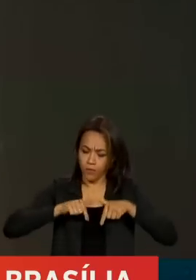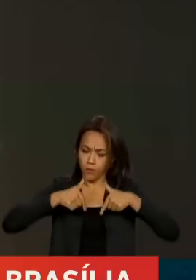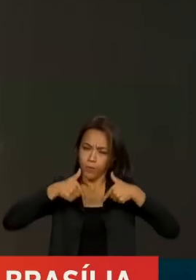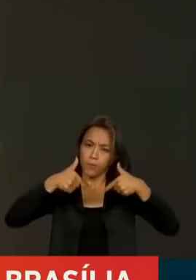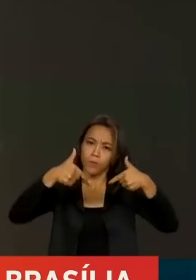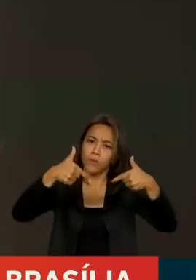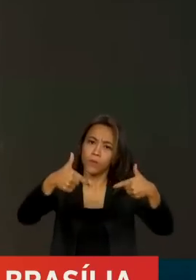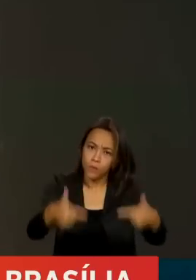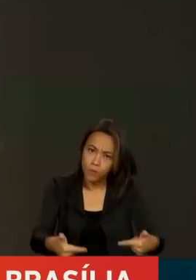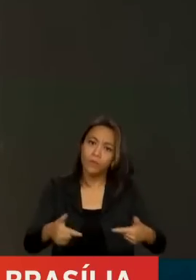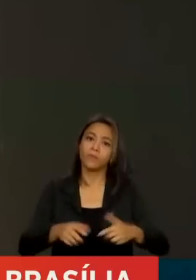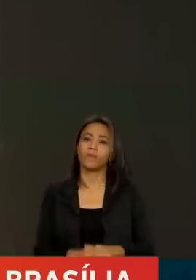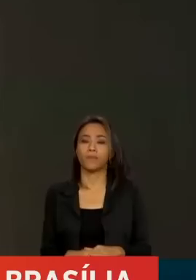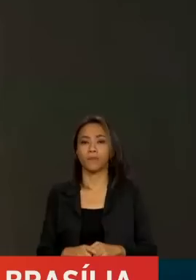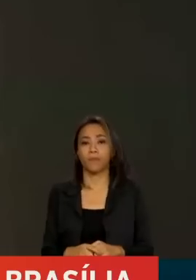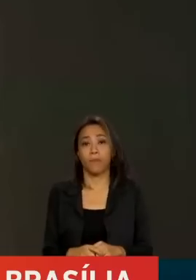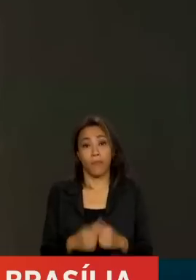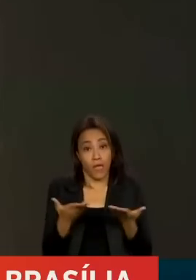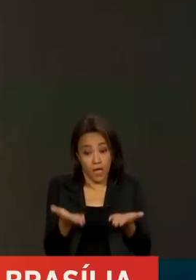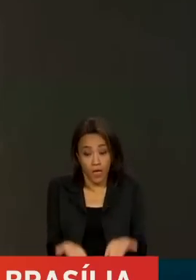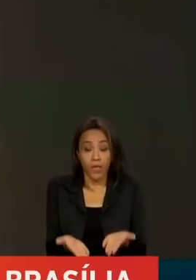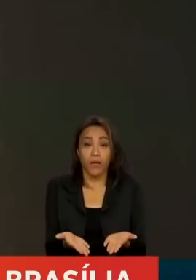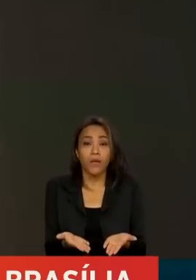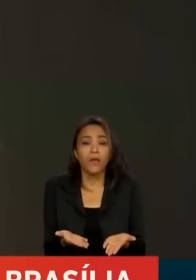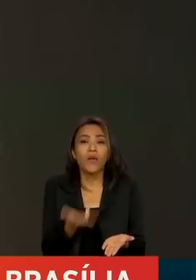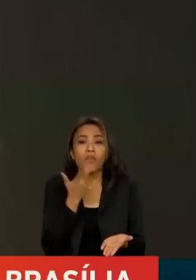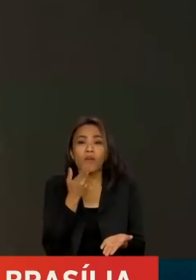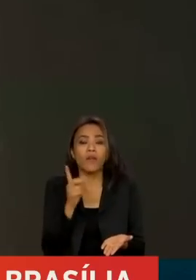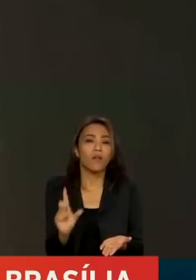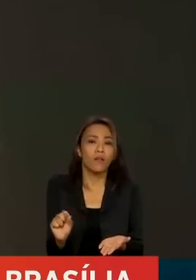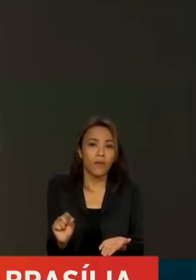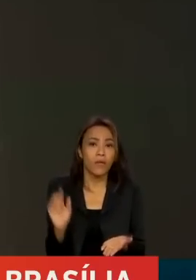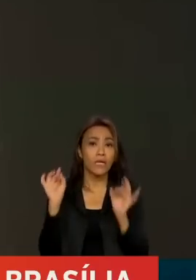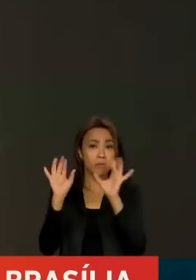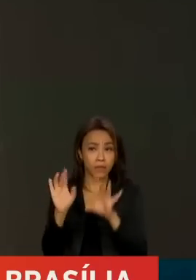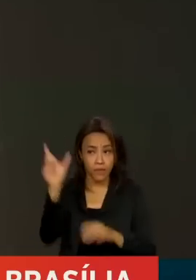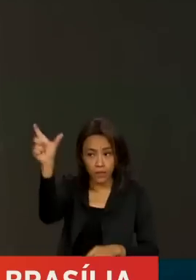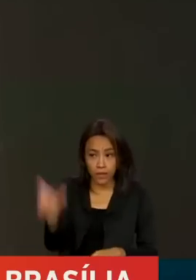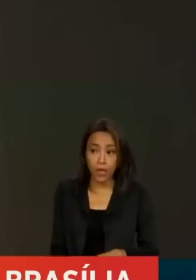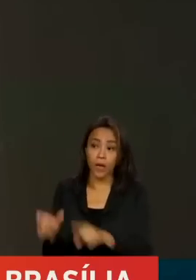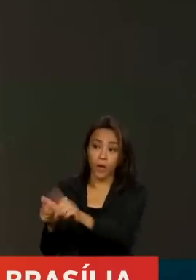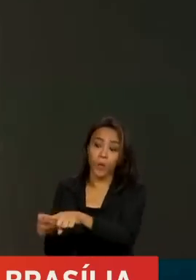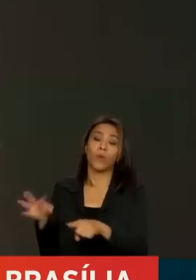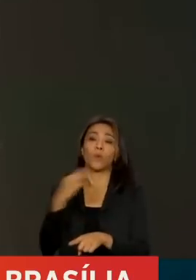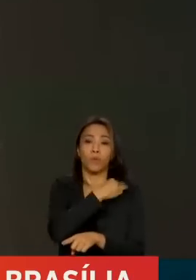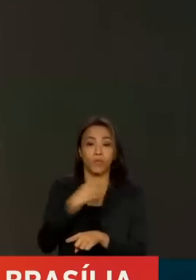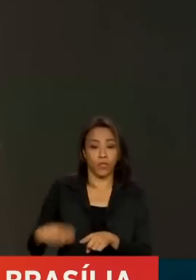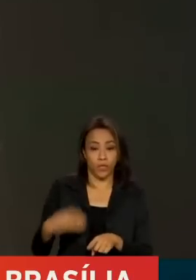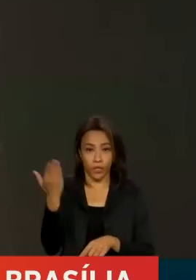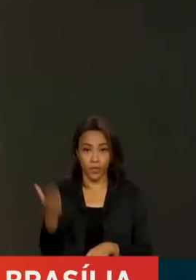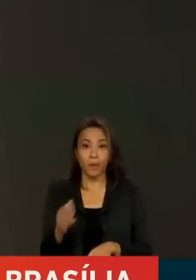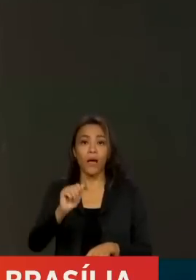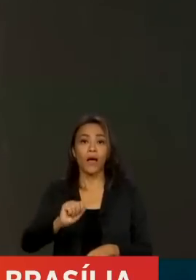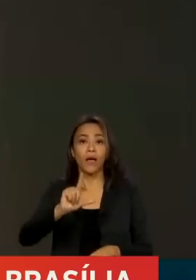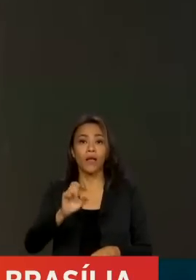altura dos riscos envolvidos e aqui não posso deixar de fazer uma menção especial Ministro Alexandre de Moraes fico muita